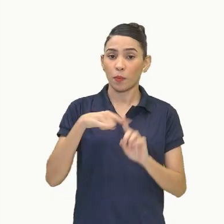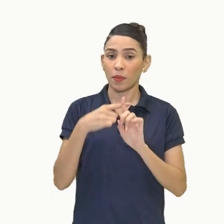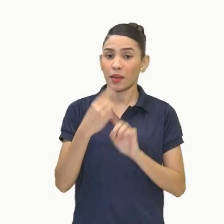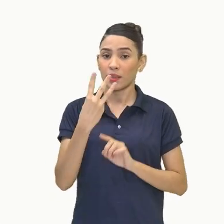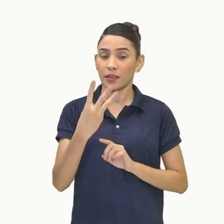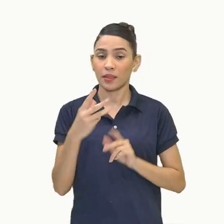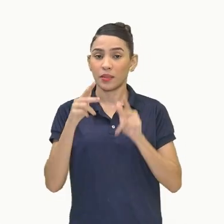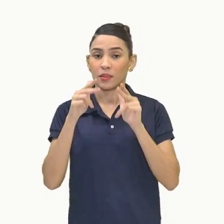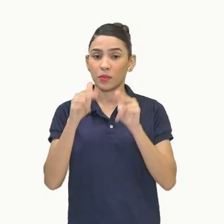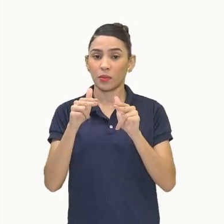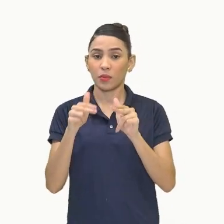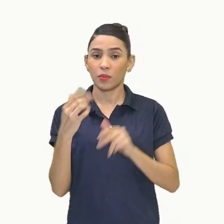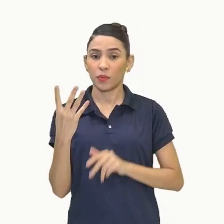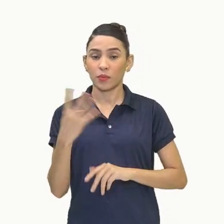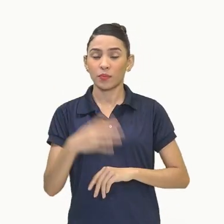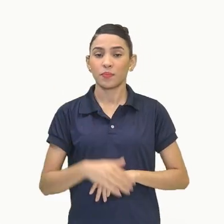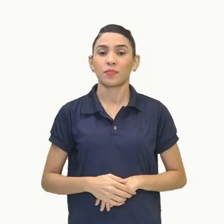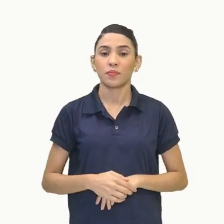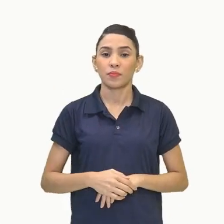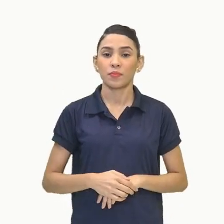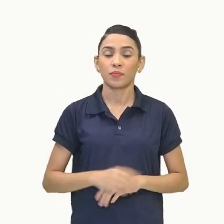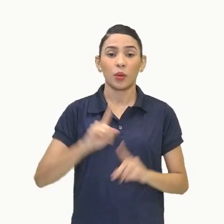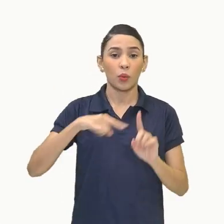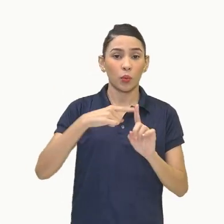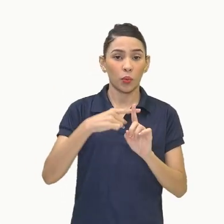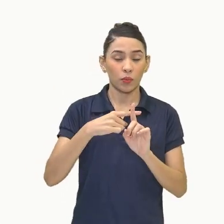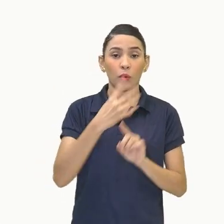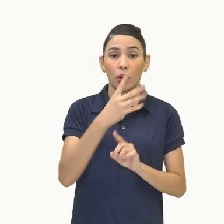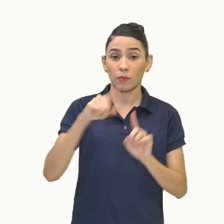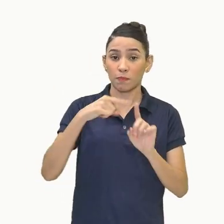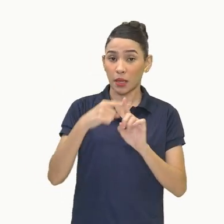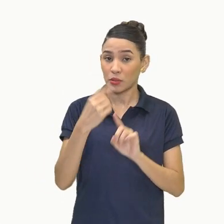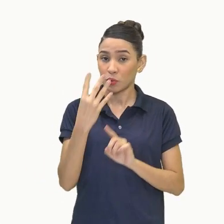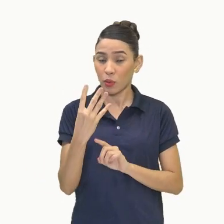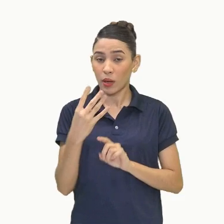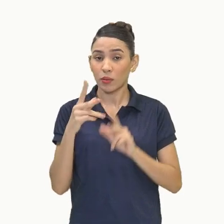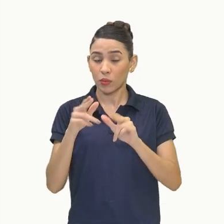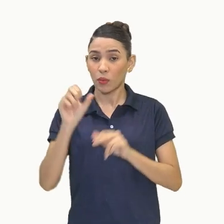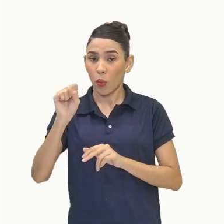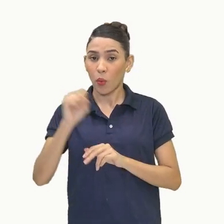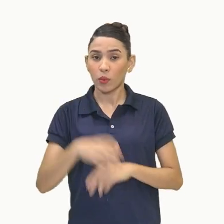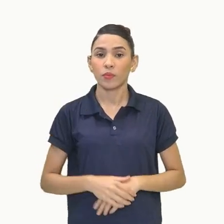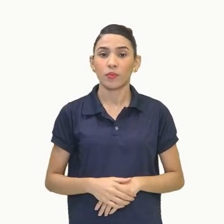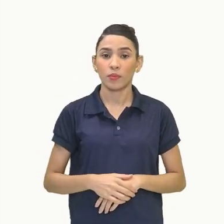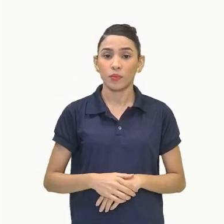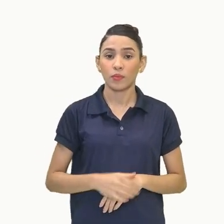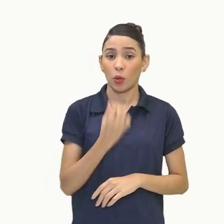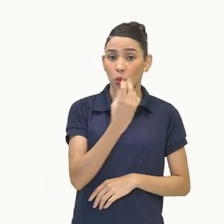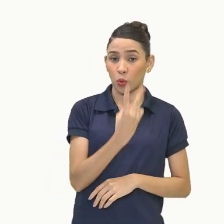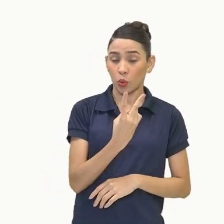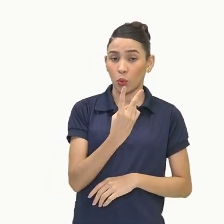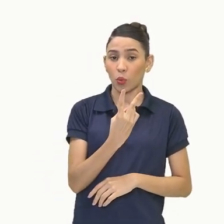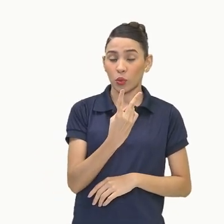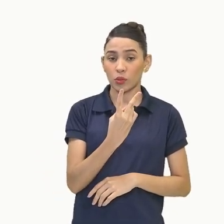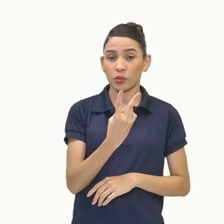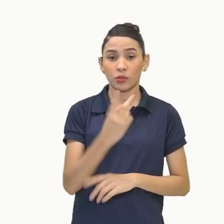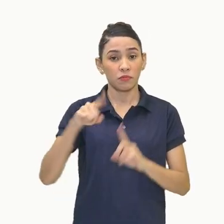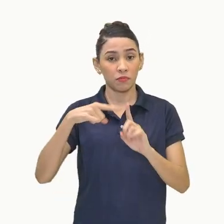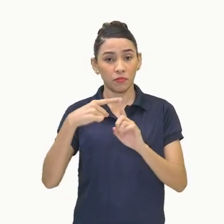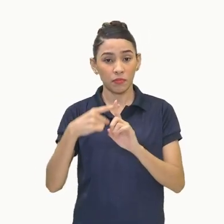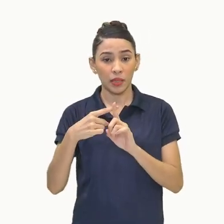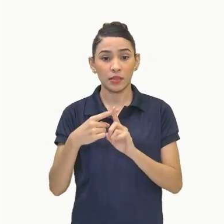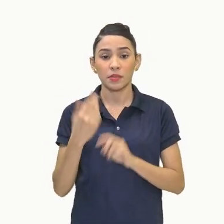3, 4. Mais 4, 8. E 2 é 1 vezes 1, ou 1 mais